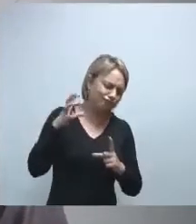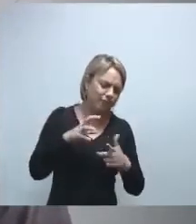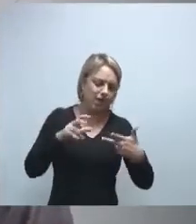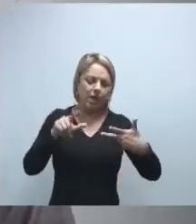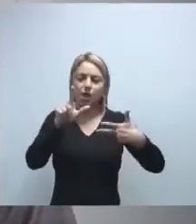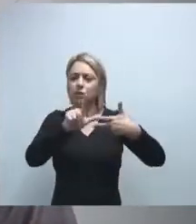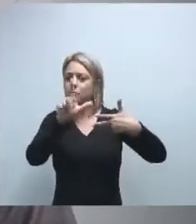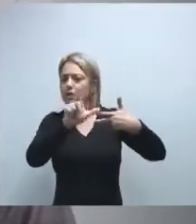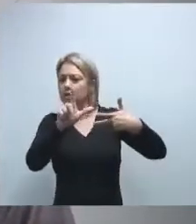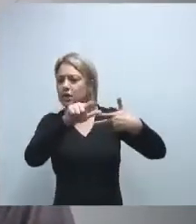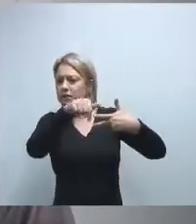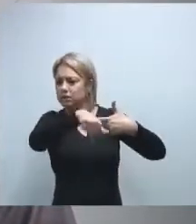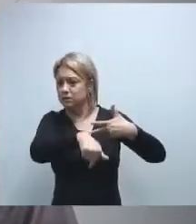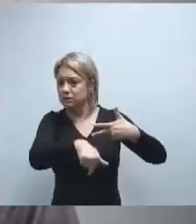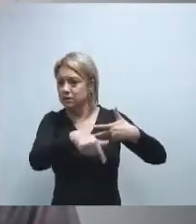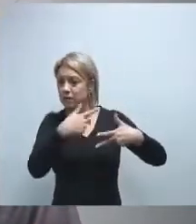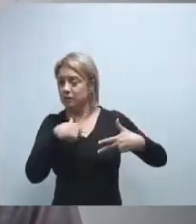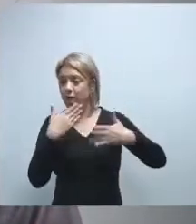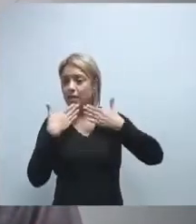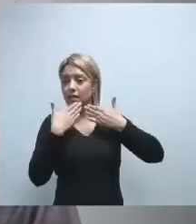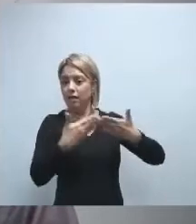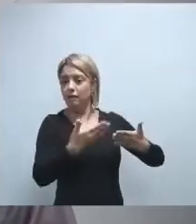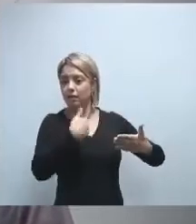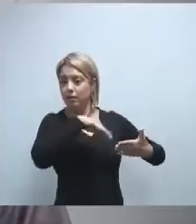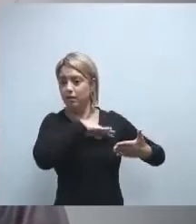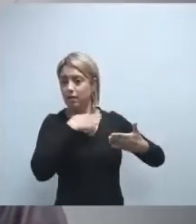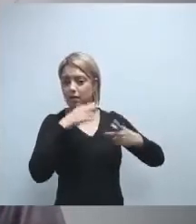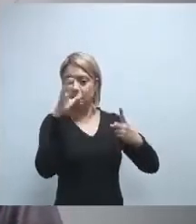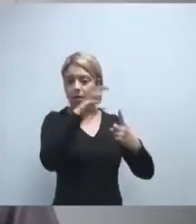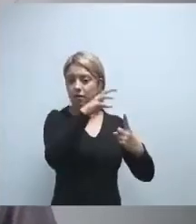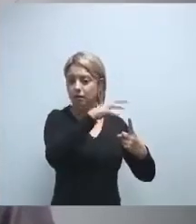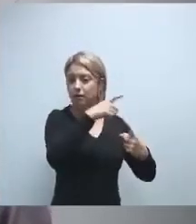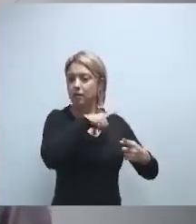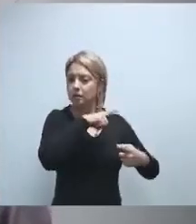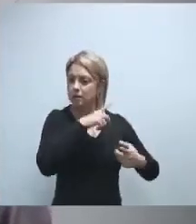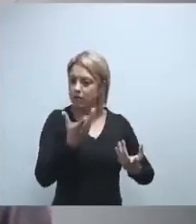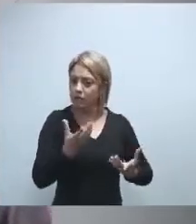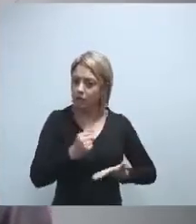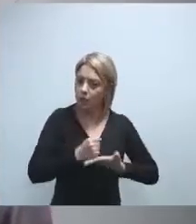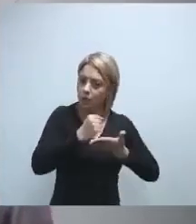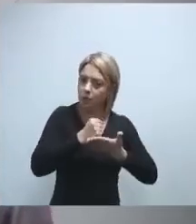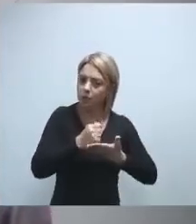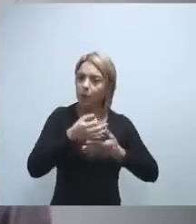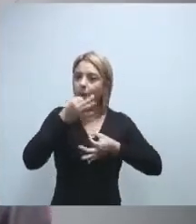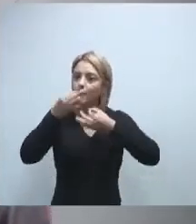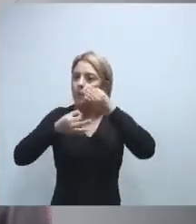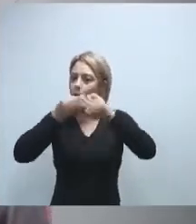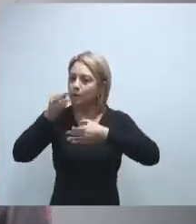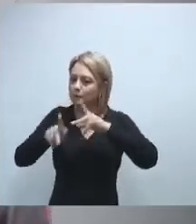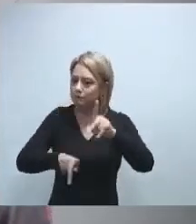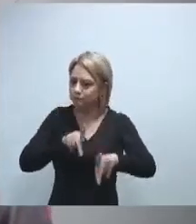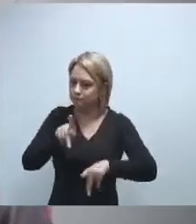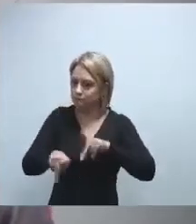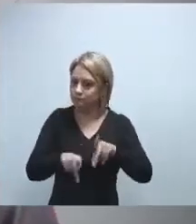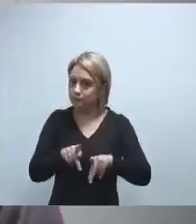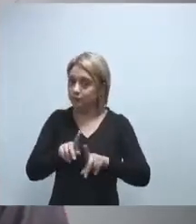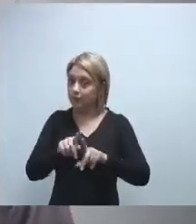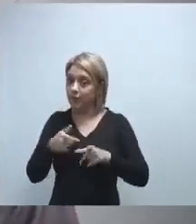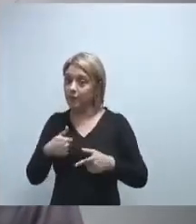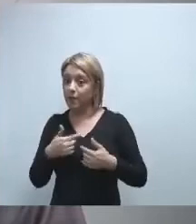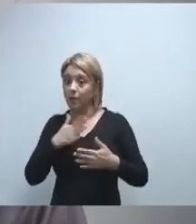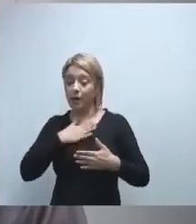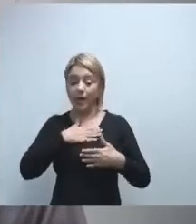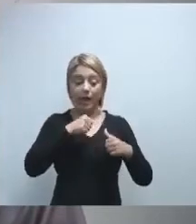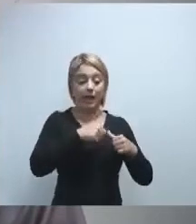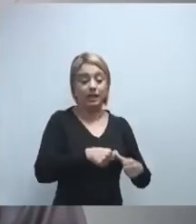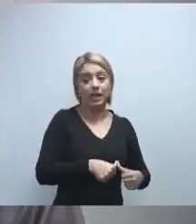legislativo e para nos defendermos dessas pressões nós vamos ter que ter o apoio da opinião pública agora o meu